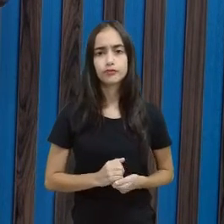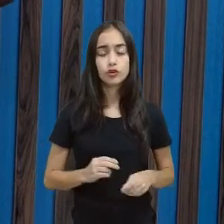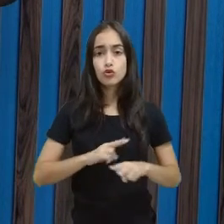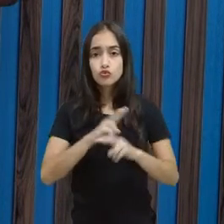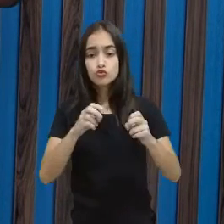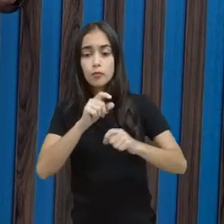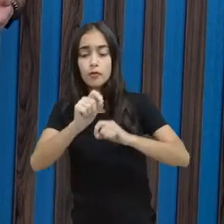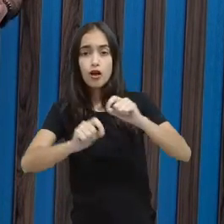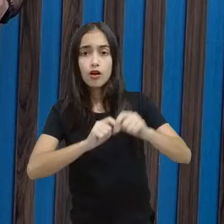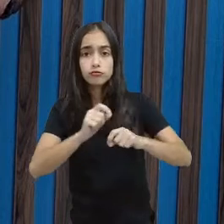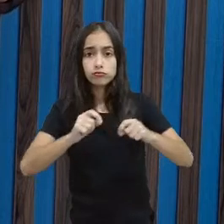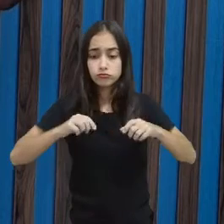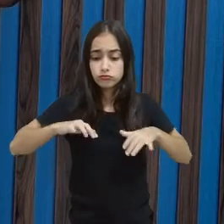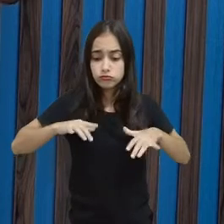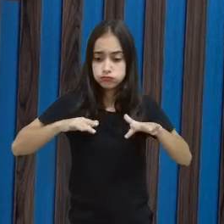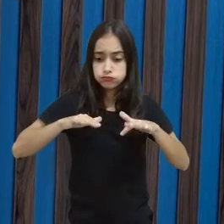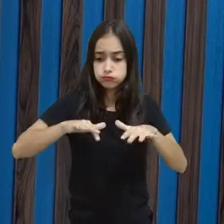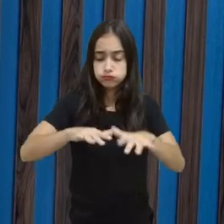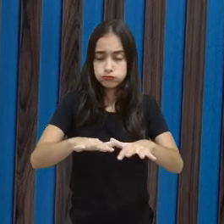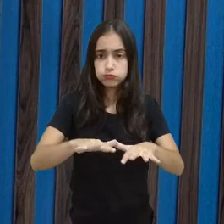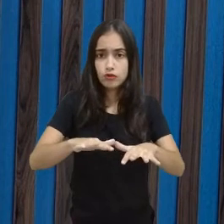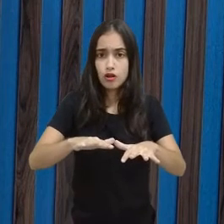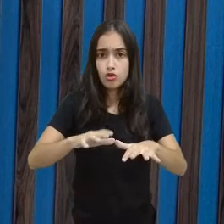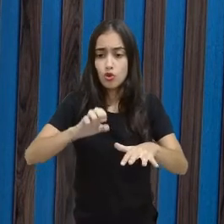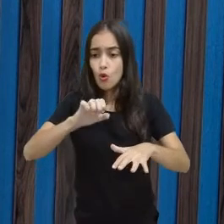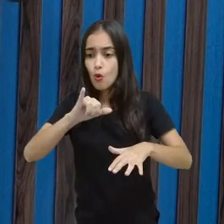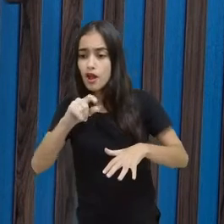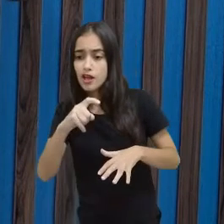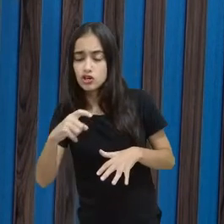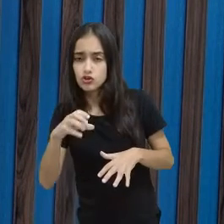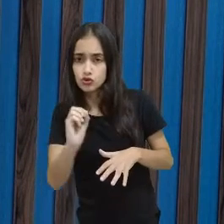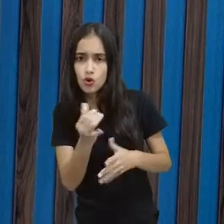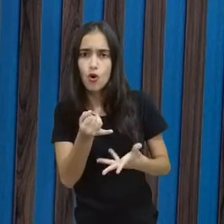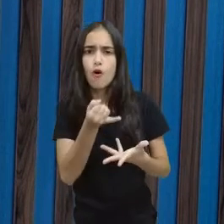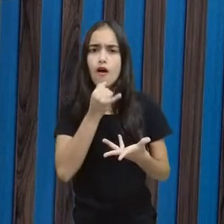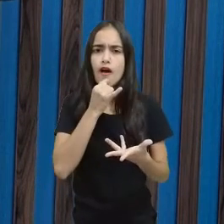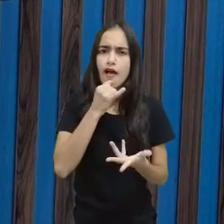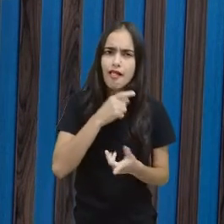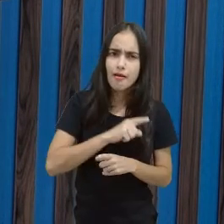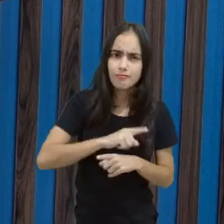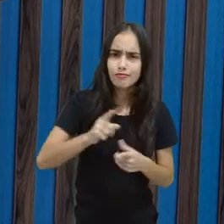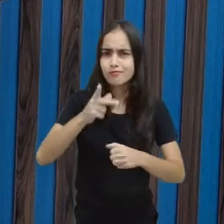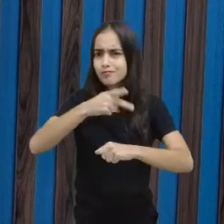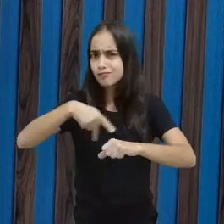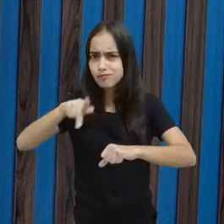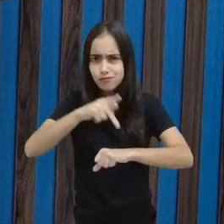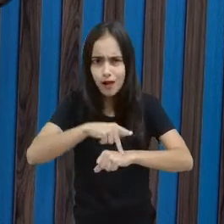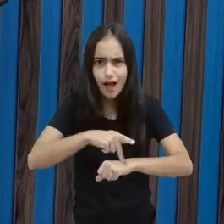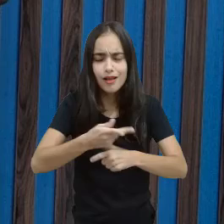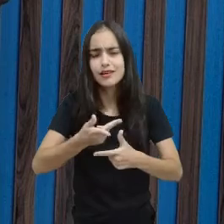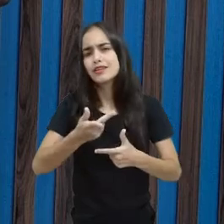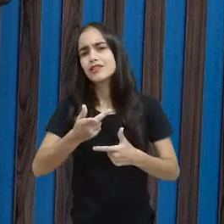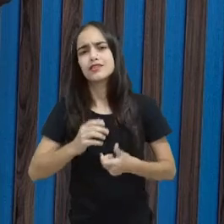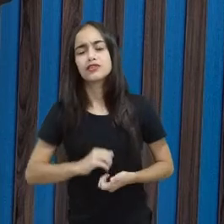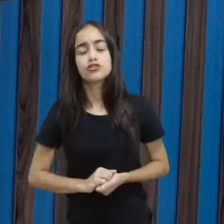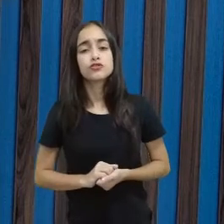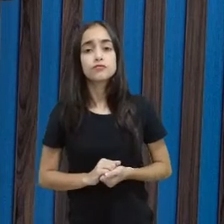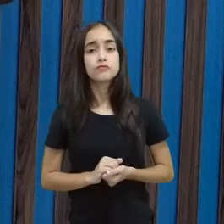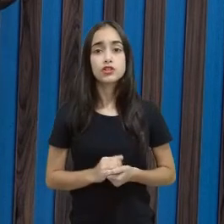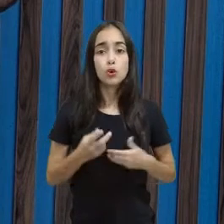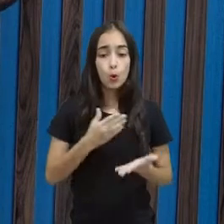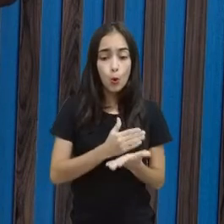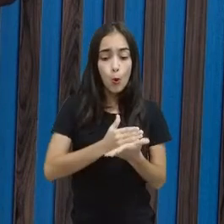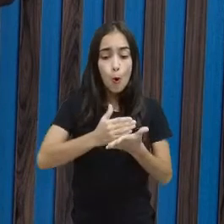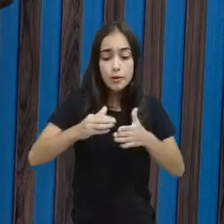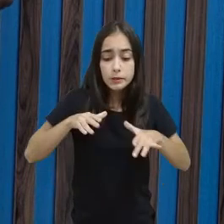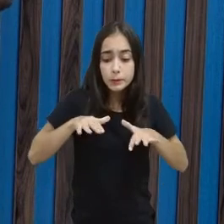como a gente já estudou aqui, a Alemanha, Itália e Japão começam a avançar, e para